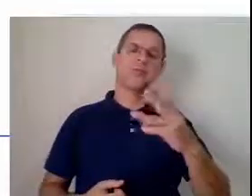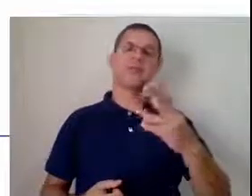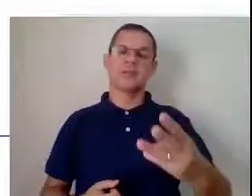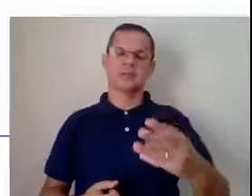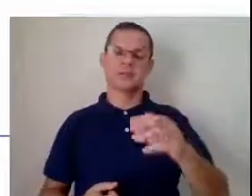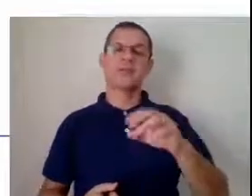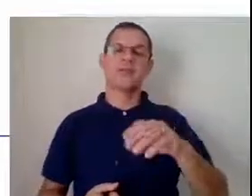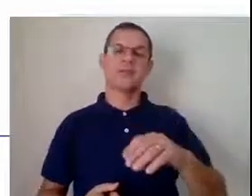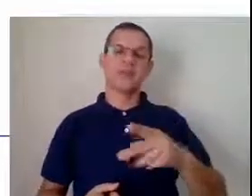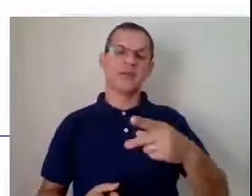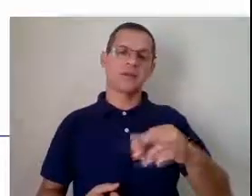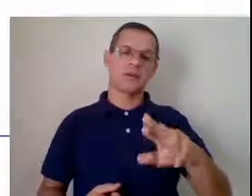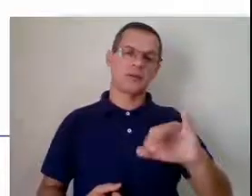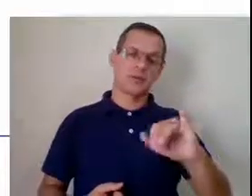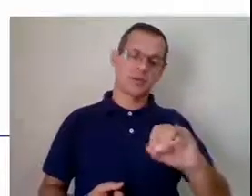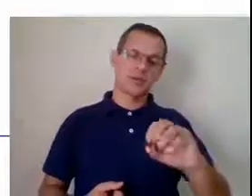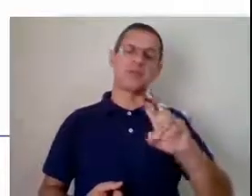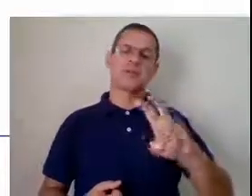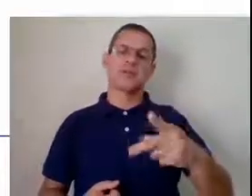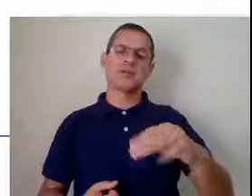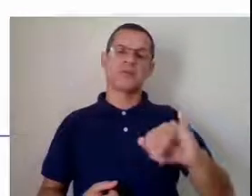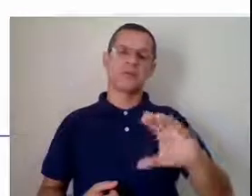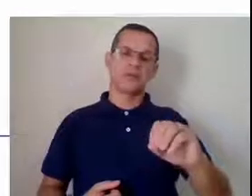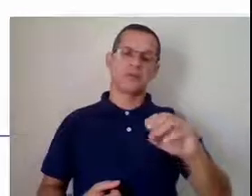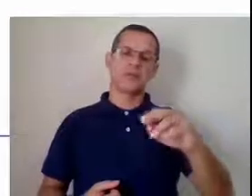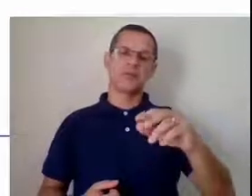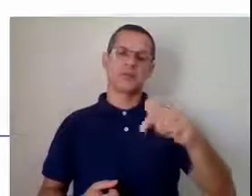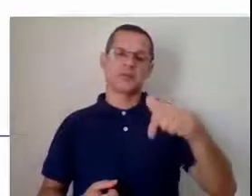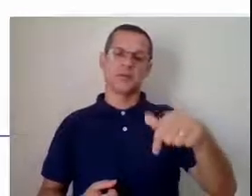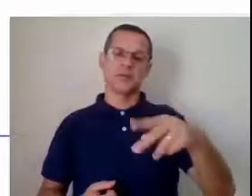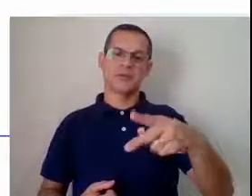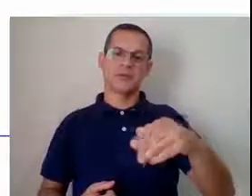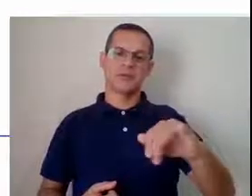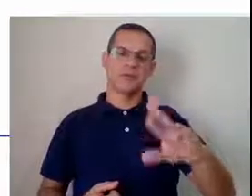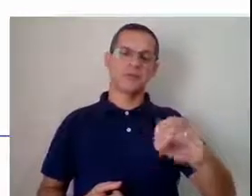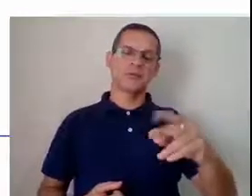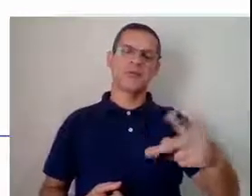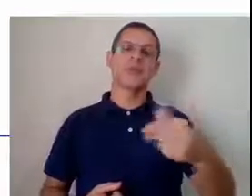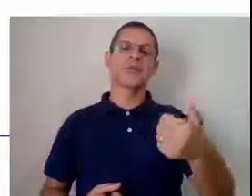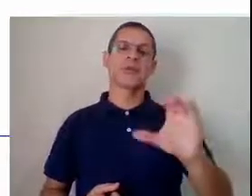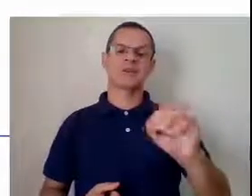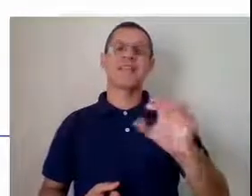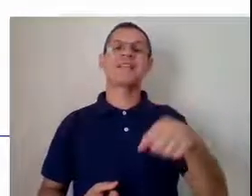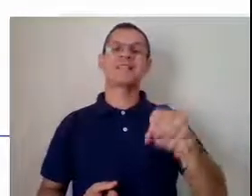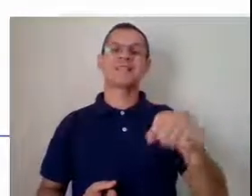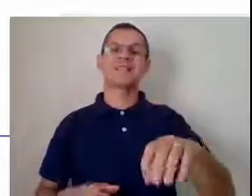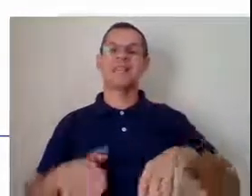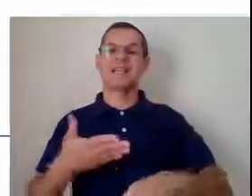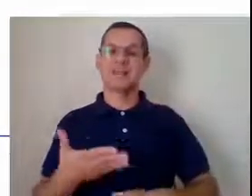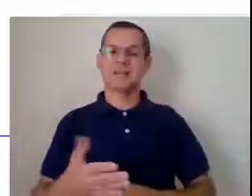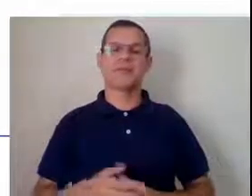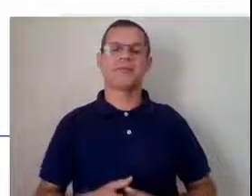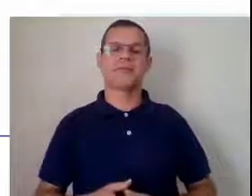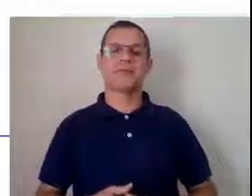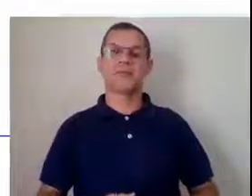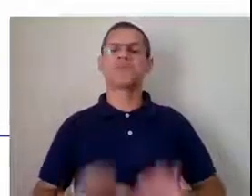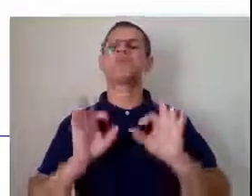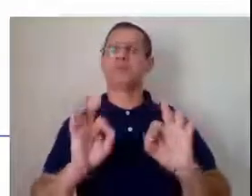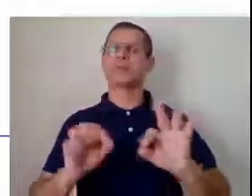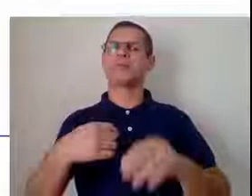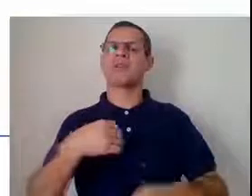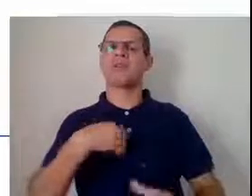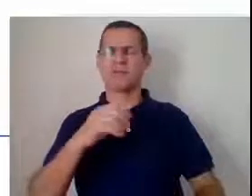primo, 5 é primo, 7 é primo. São menores que 10? Sim. Então, perfeito, eu